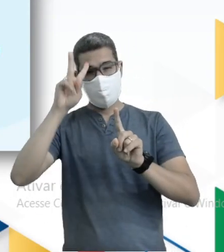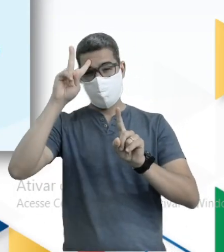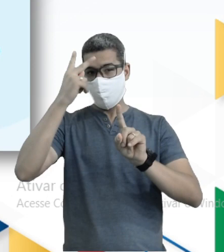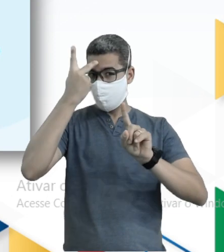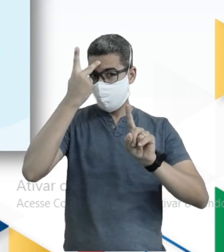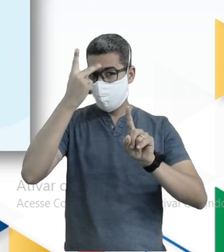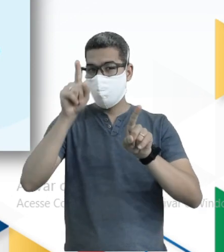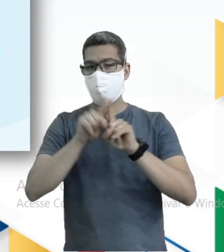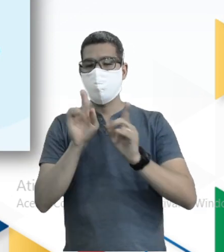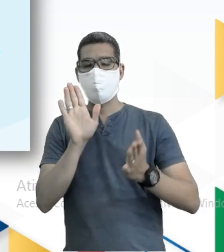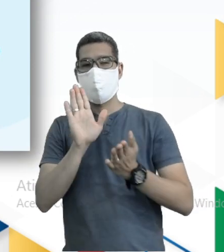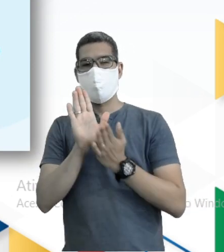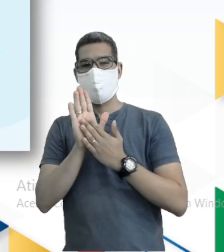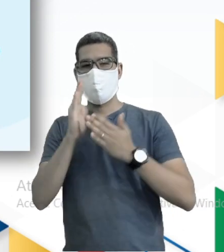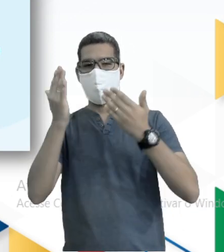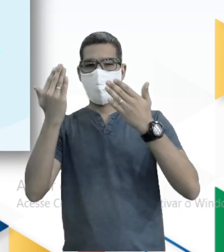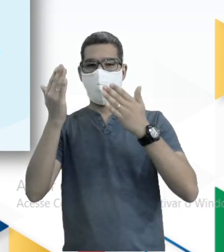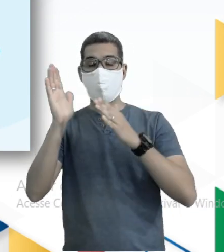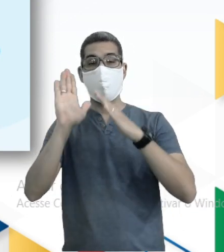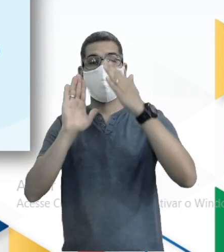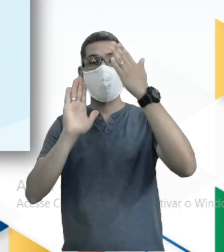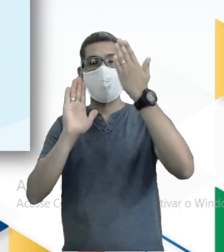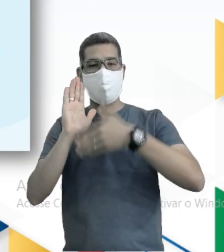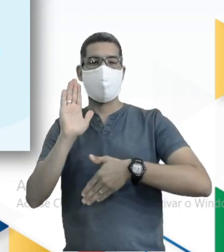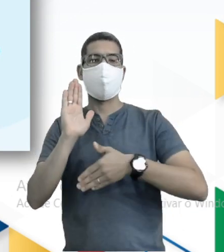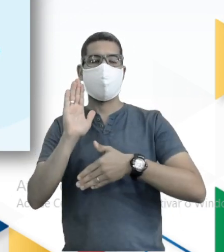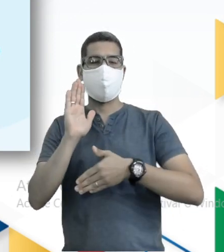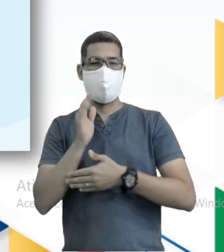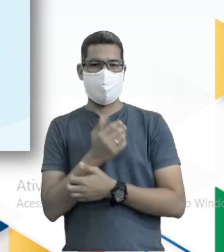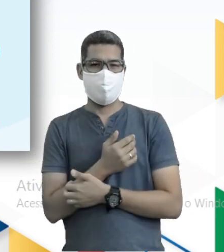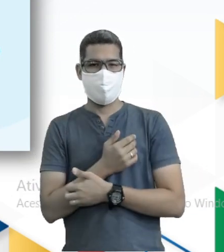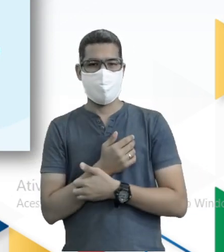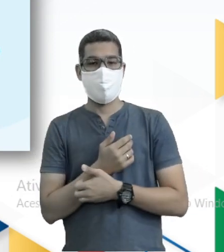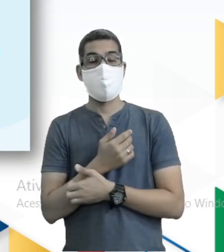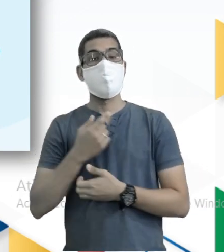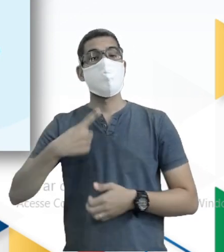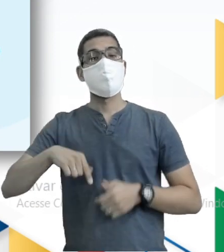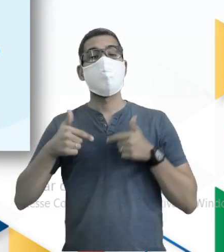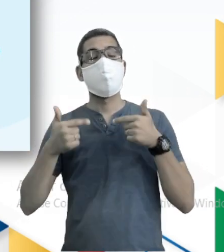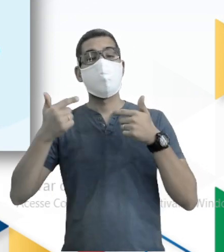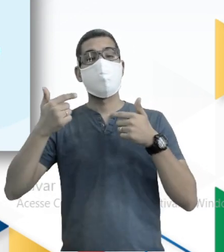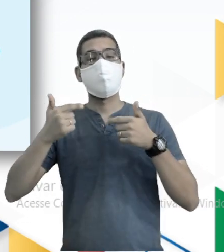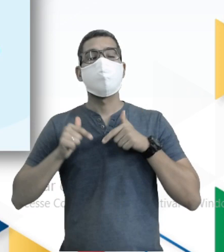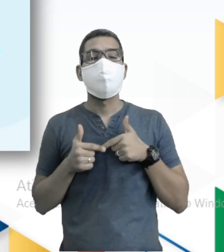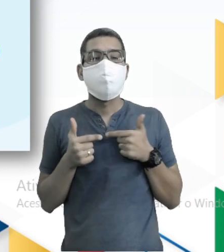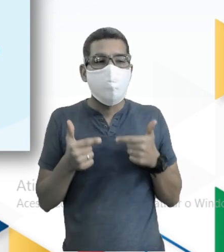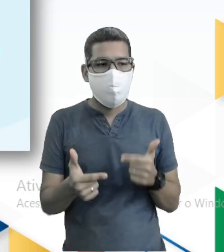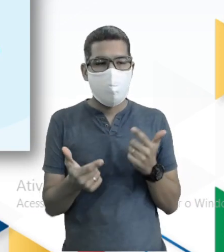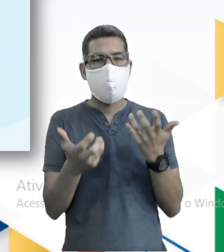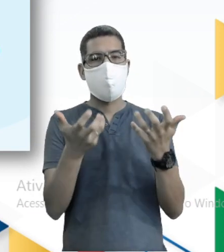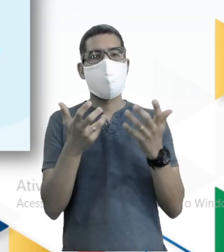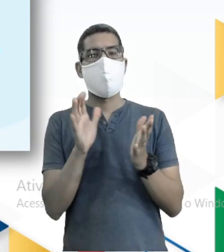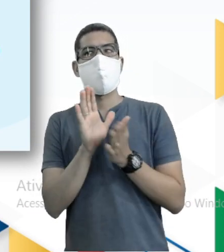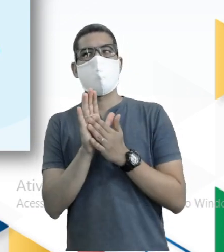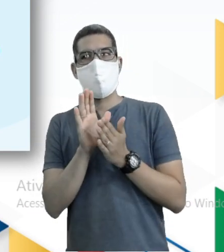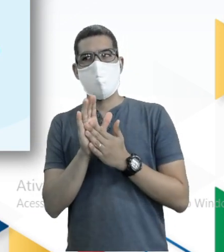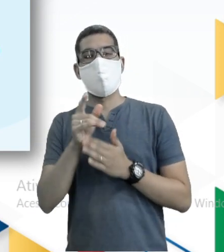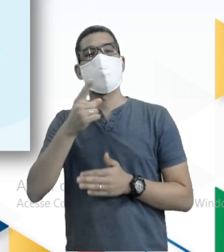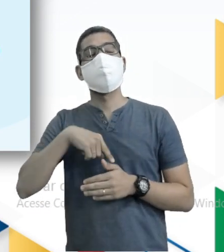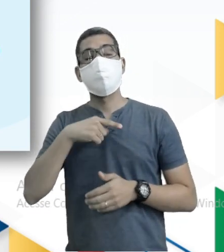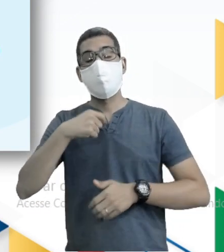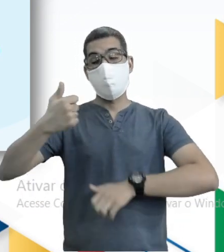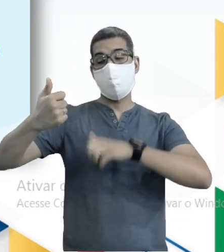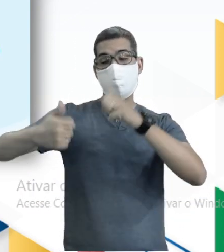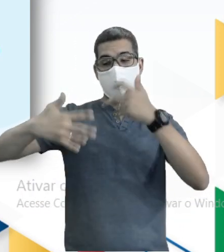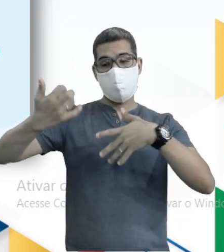comprovar, certo? Se nós estamos reivindicando, estamos propondo mudanças, temos que ter um